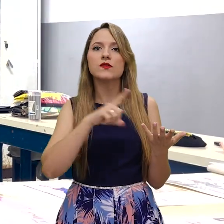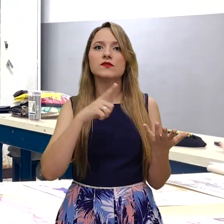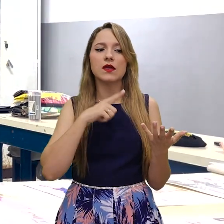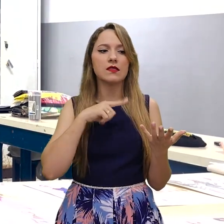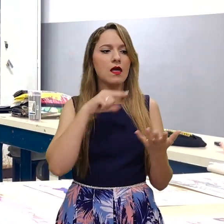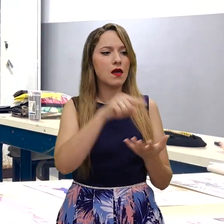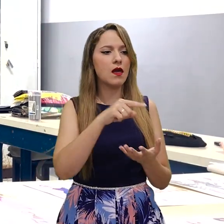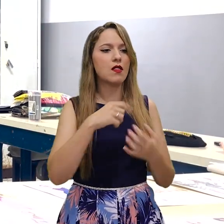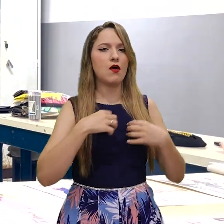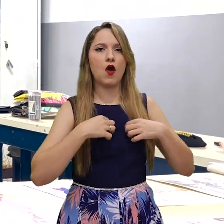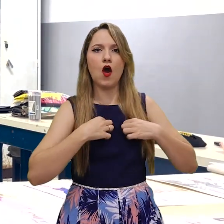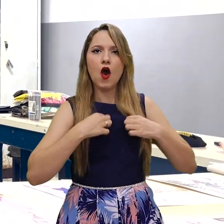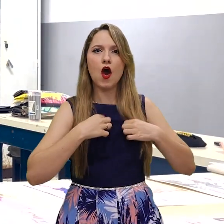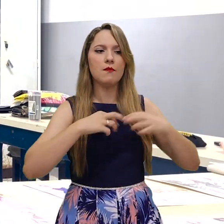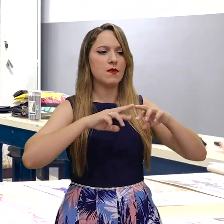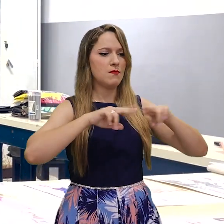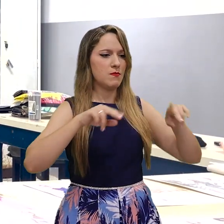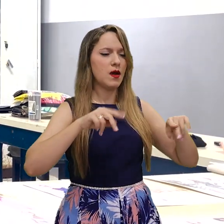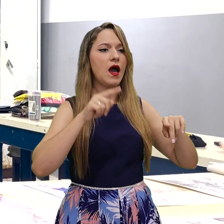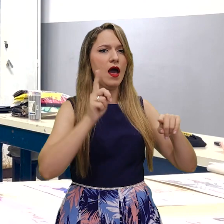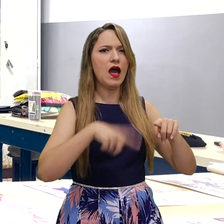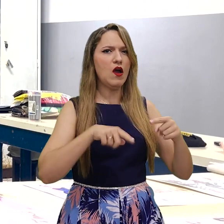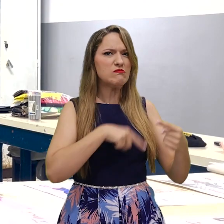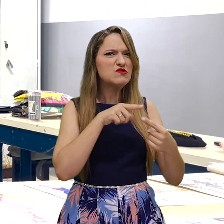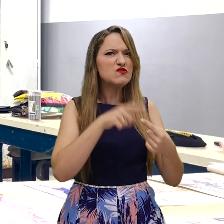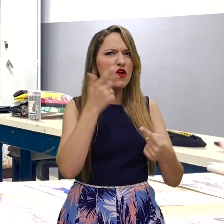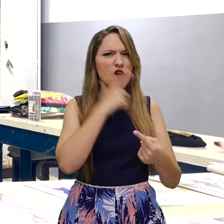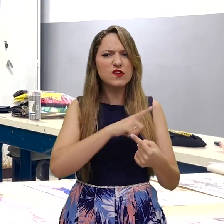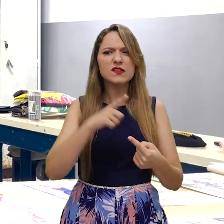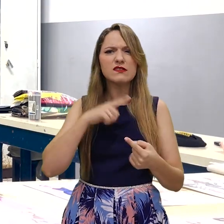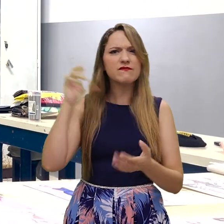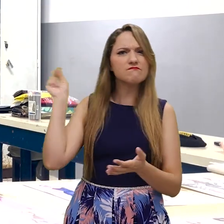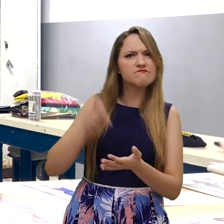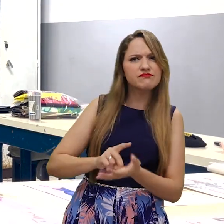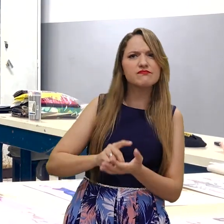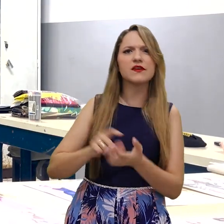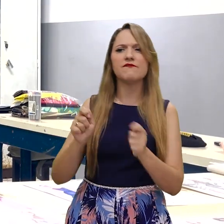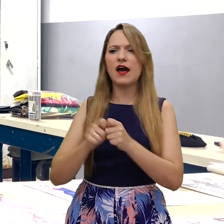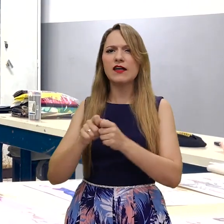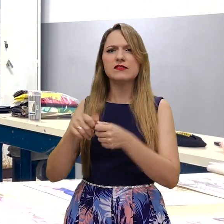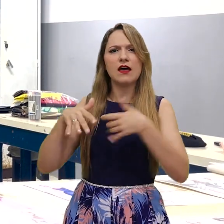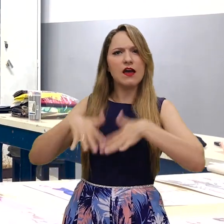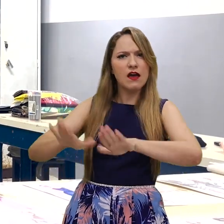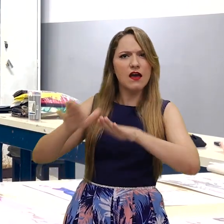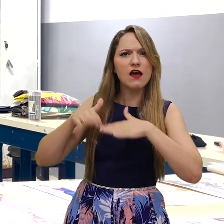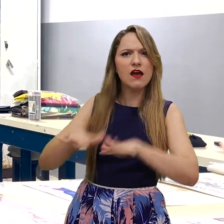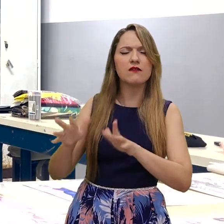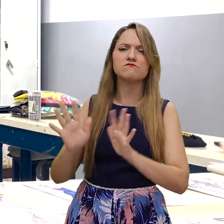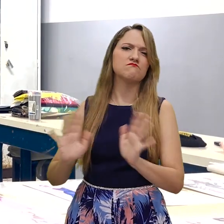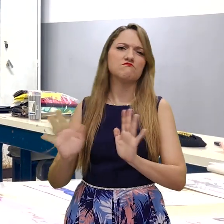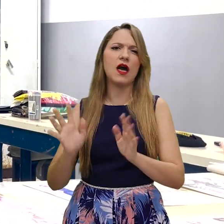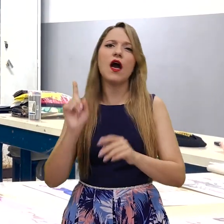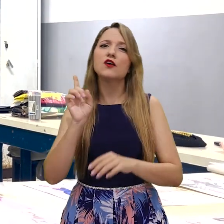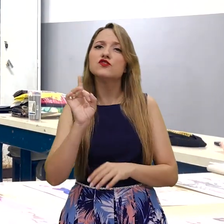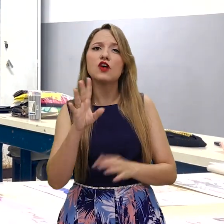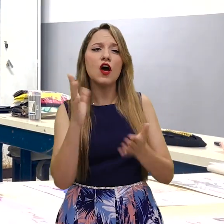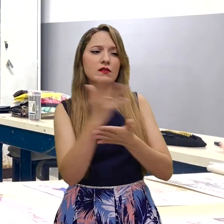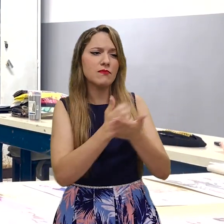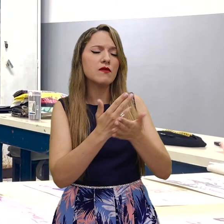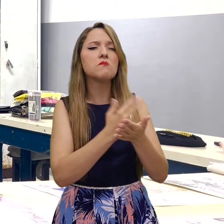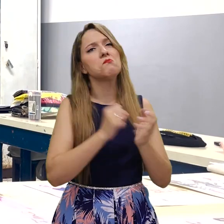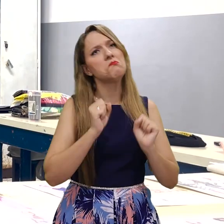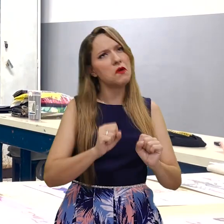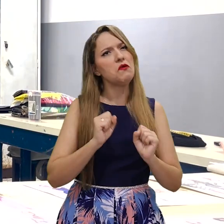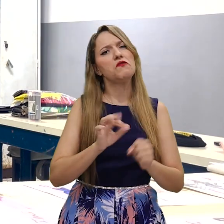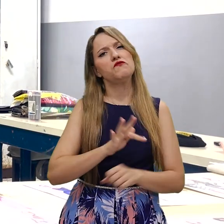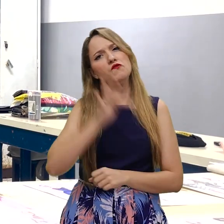em produto. Então, a gente faz simplesmente a ilustração. A ilustração de moda eu posso sim aplicar em produtos, mas